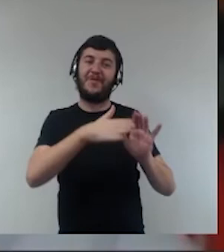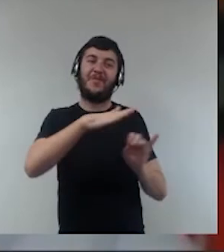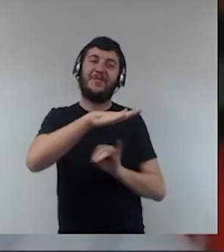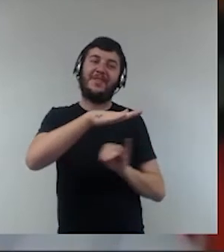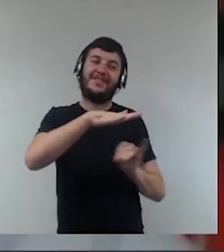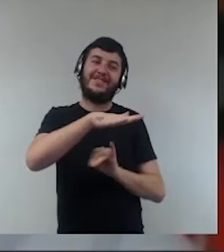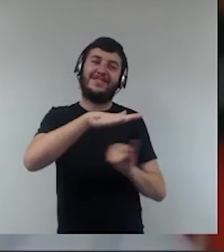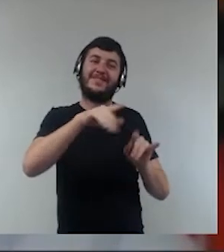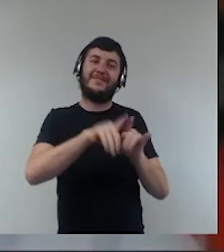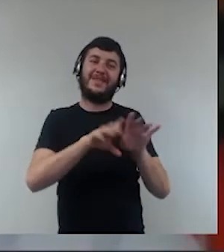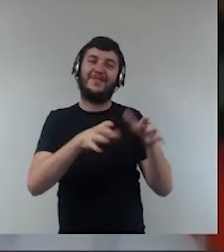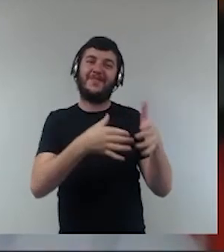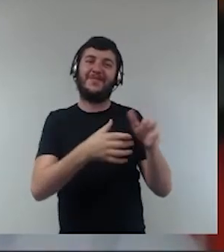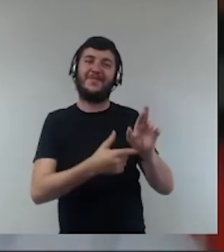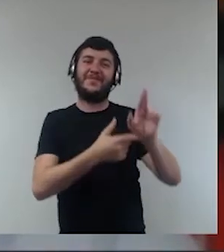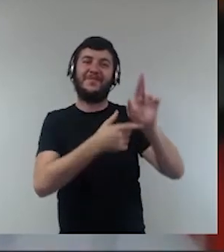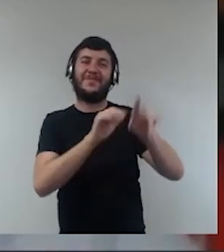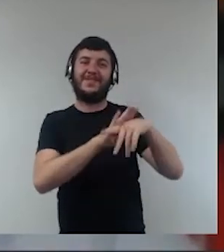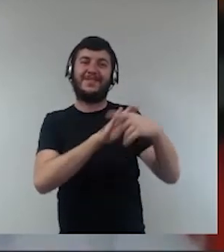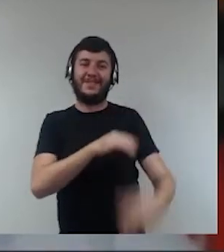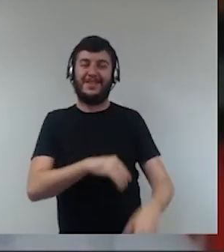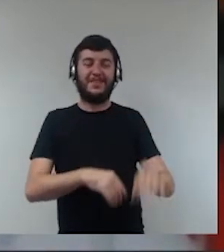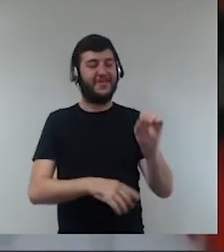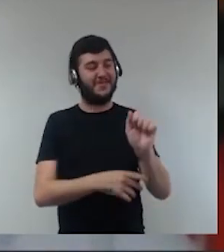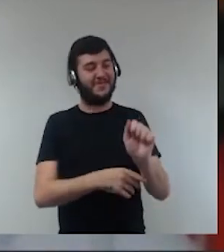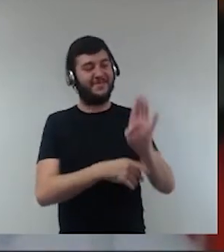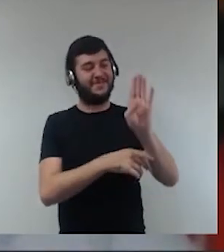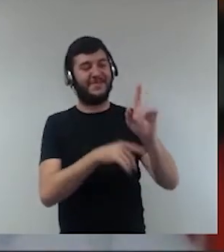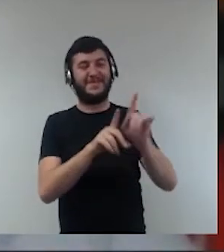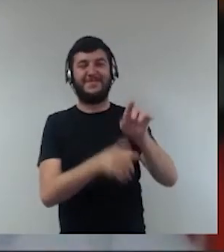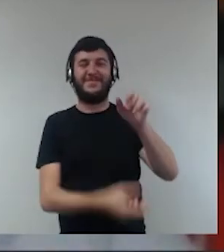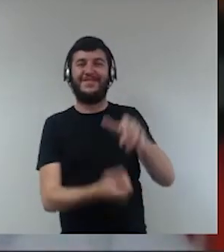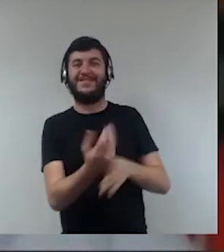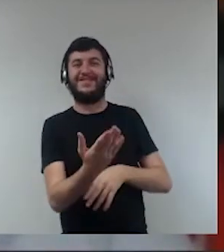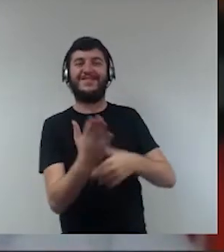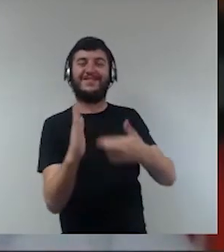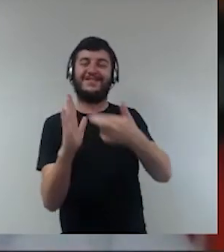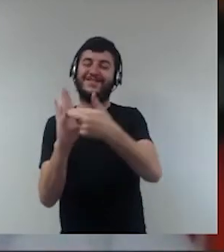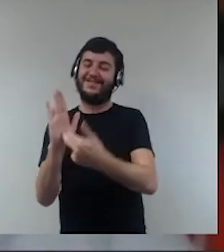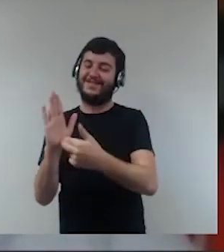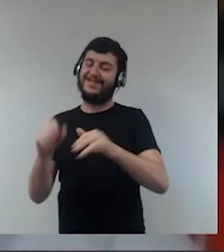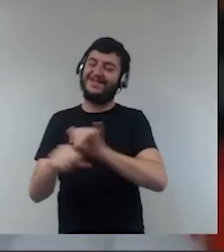comissão da OAB, né, propor medidas no sentido de mitigar